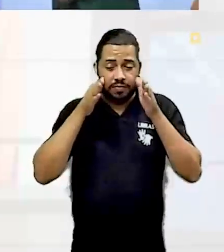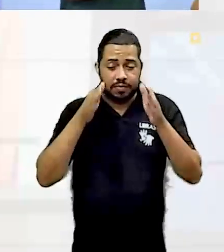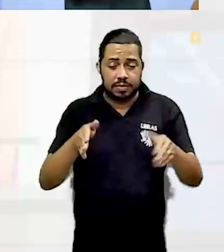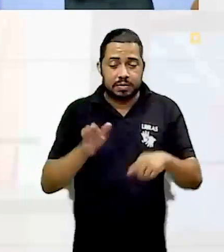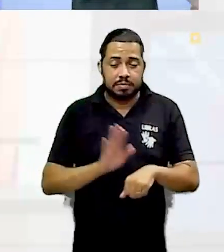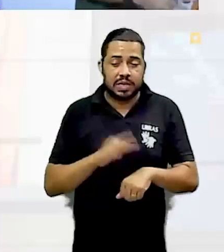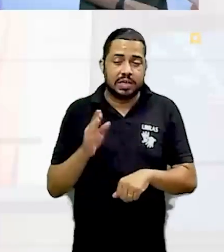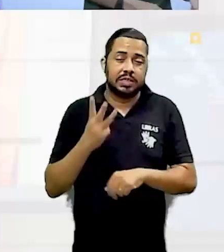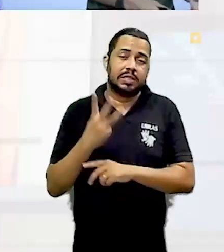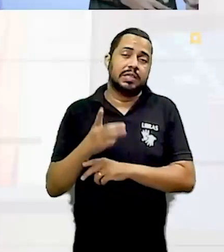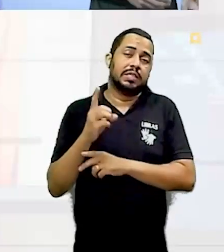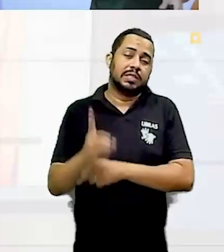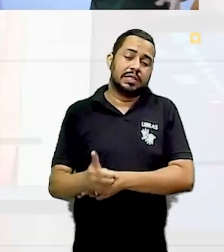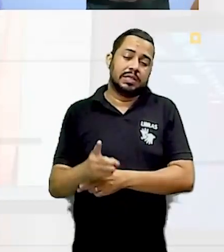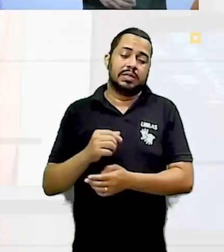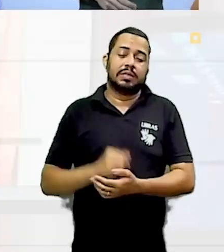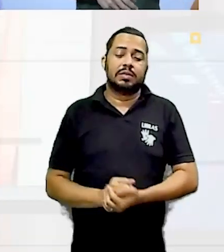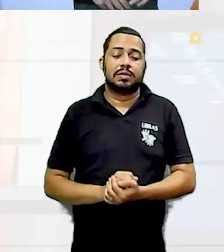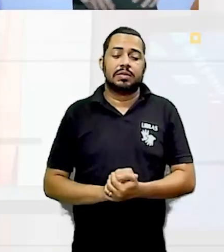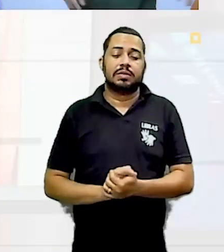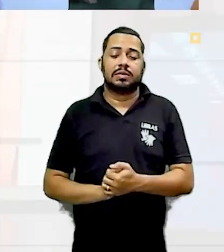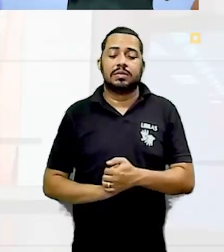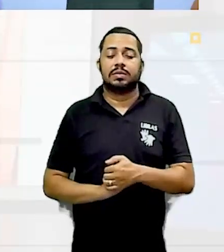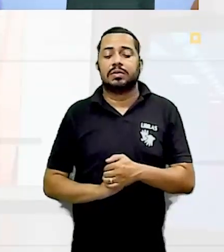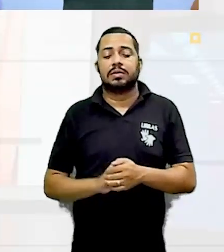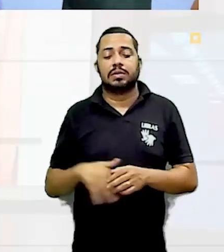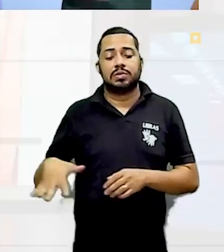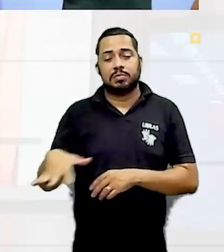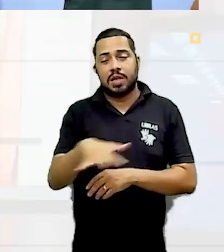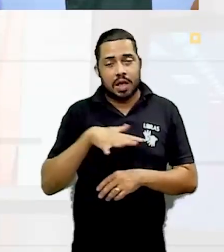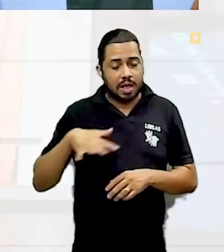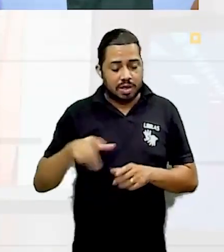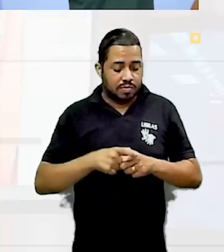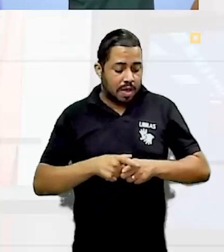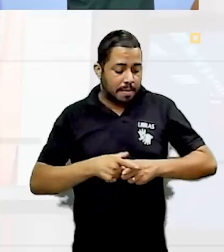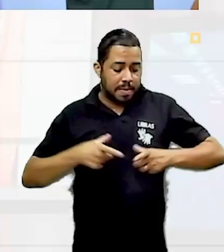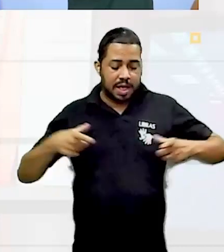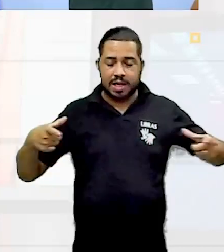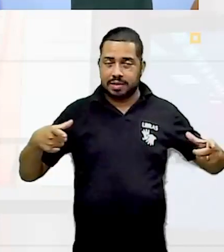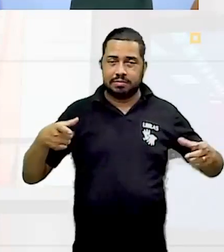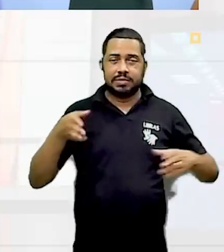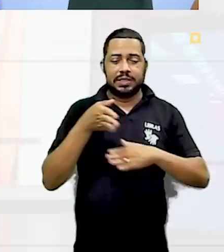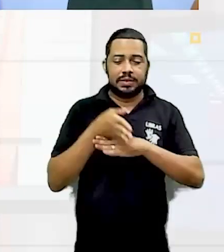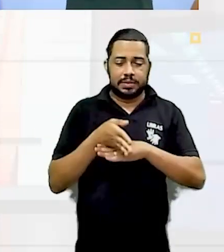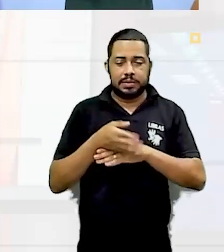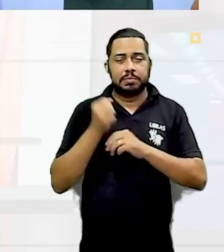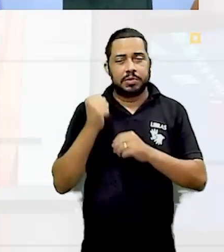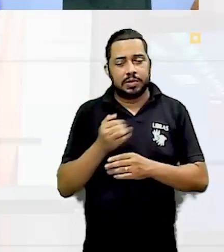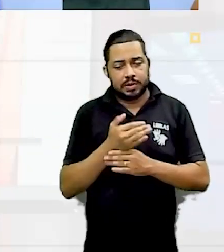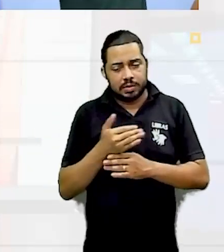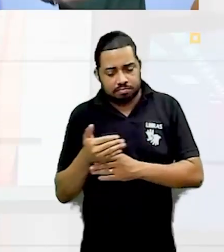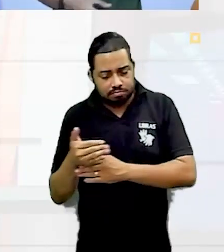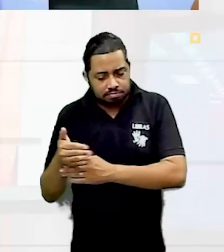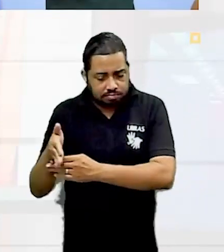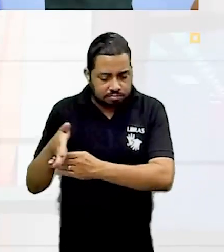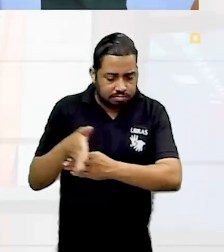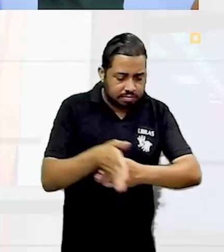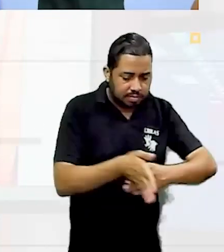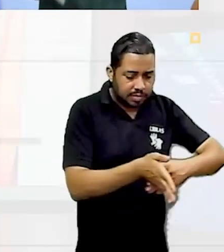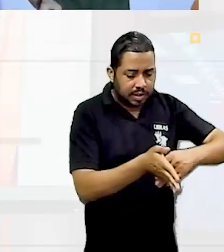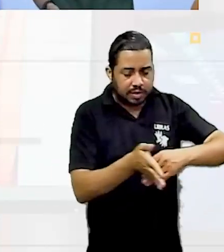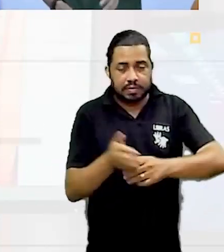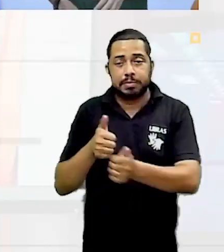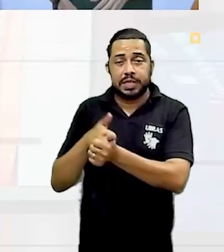nessa tridimensionalidade mesmo. Já dá essa ideia de um espaço aberto, que a câmera pode andar pelo ambiente, que vai